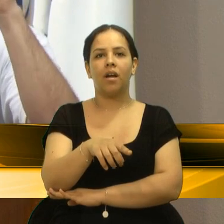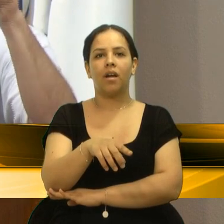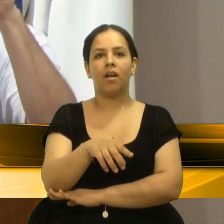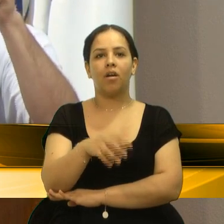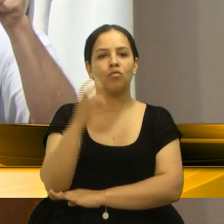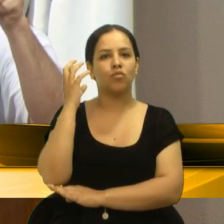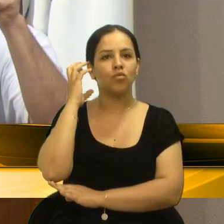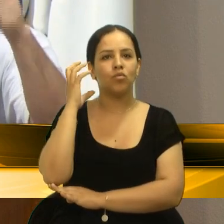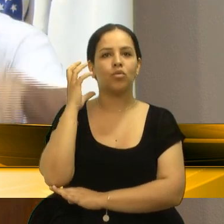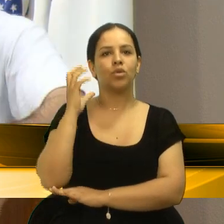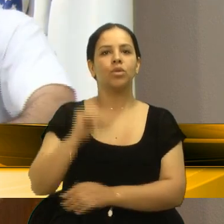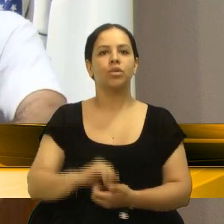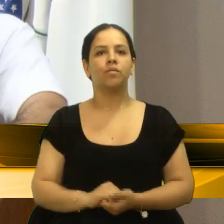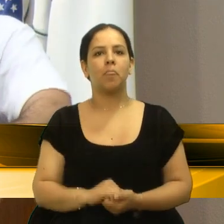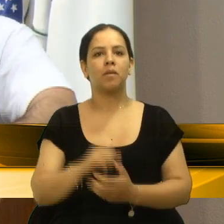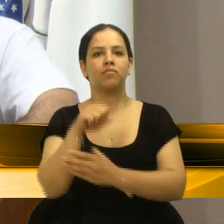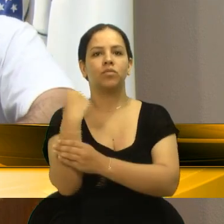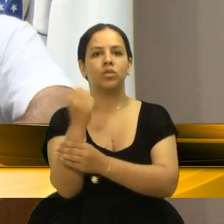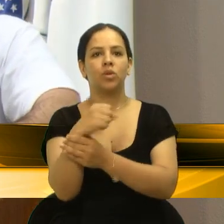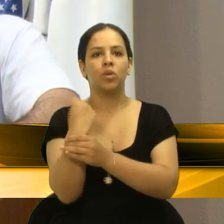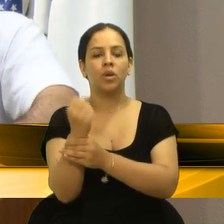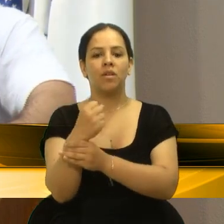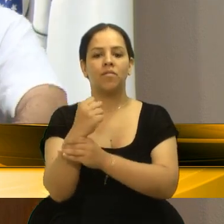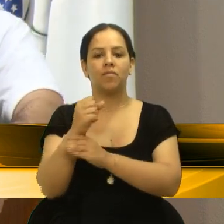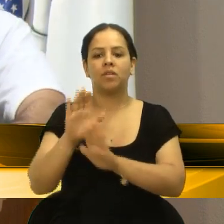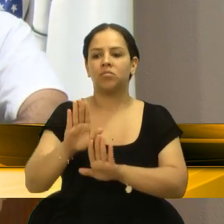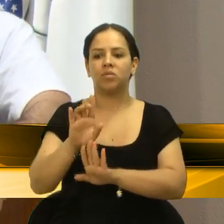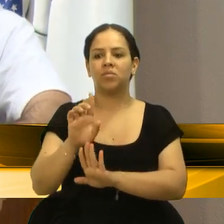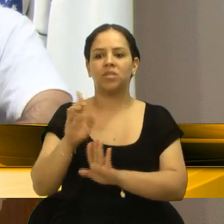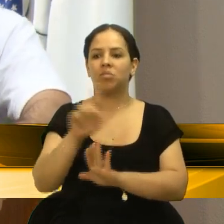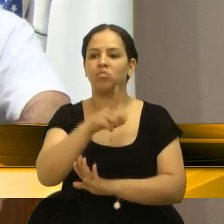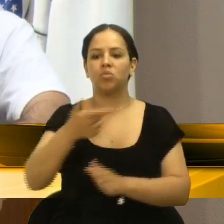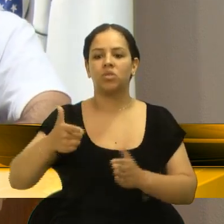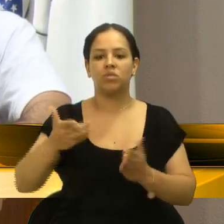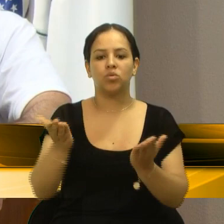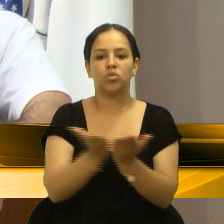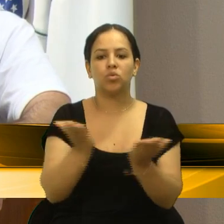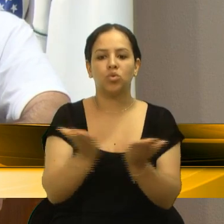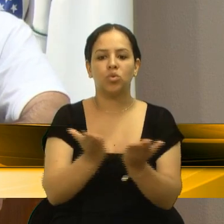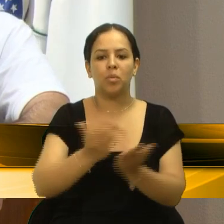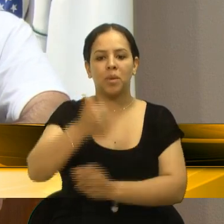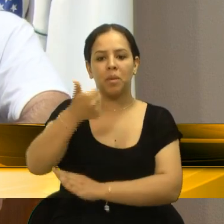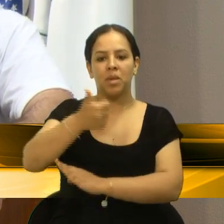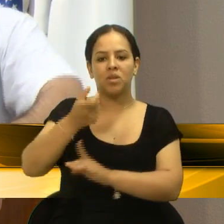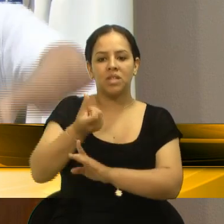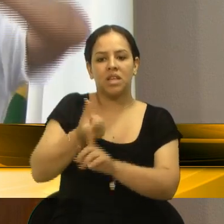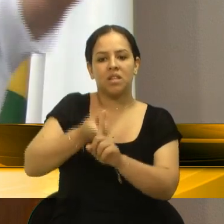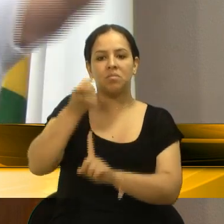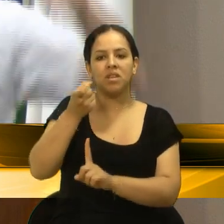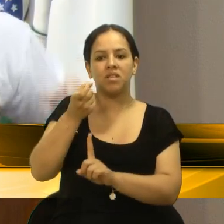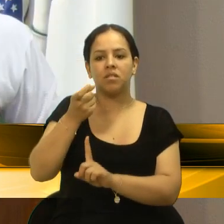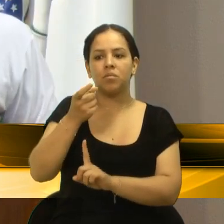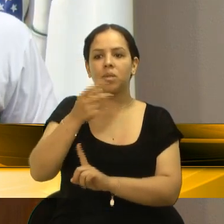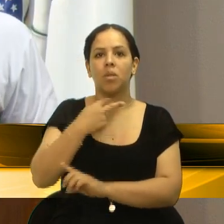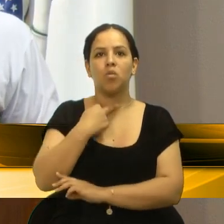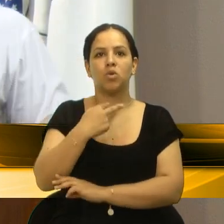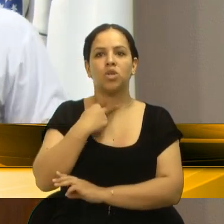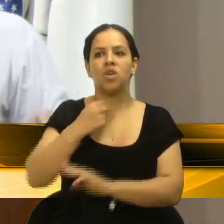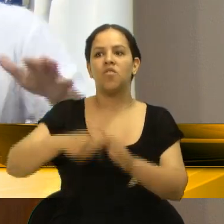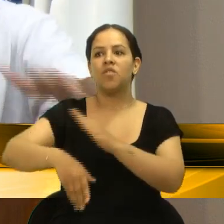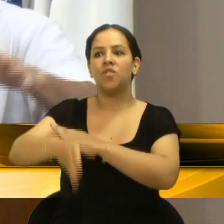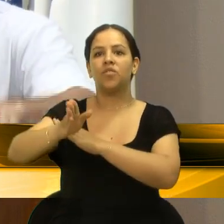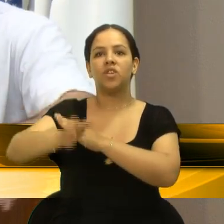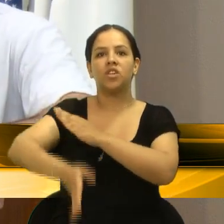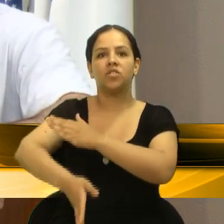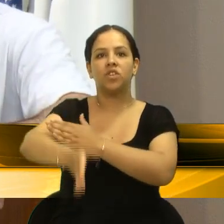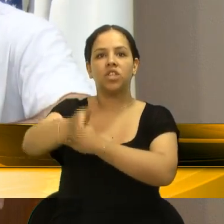sem estudar no primeiro semestre porque o prefeito negou, mas enquanto isso ia para o Nordeste fazer turismo. Presidente, na praia, gastar